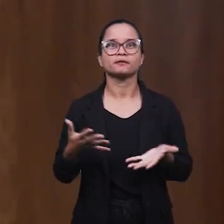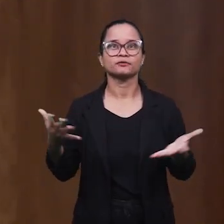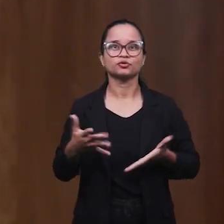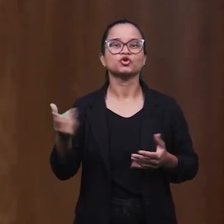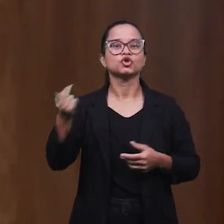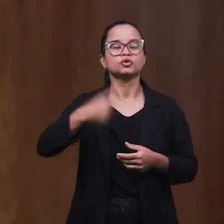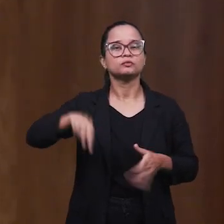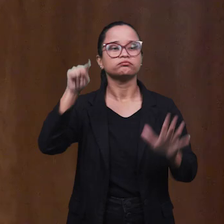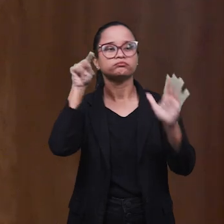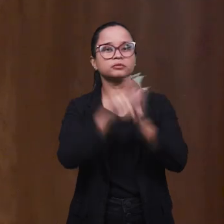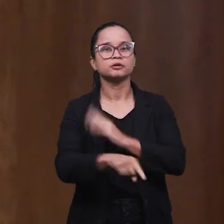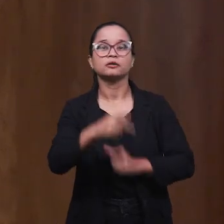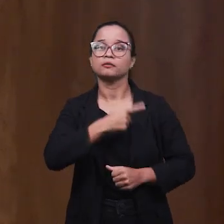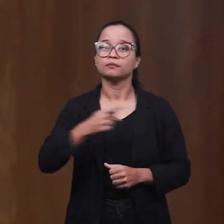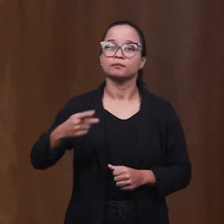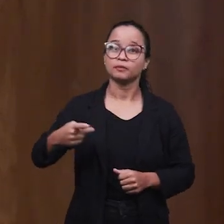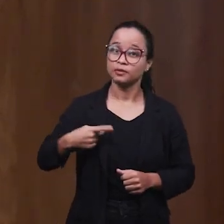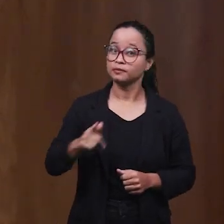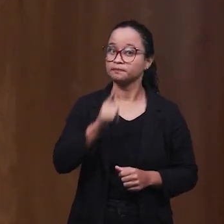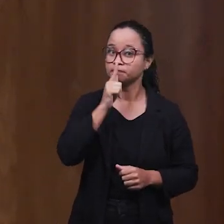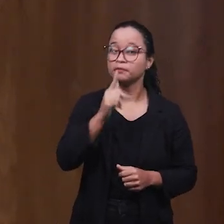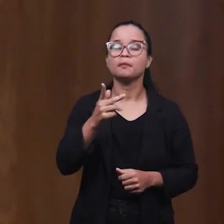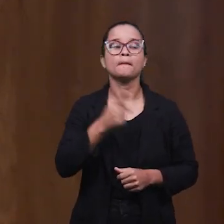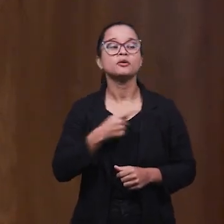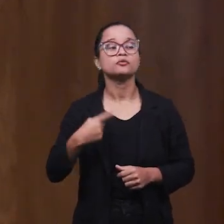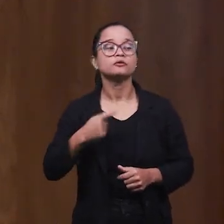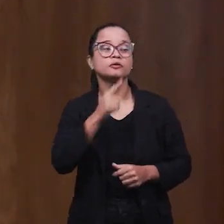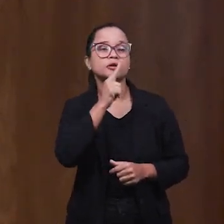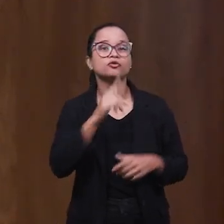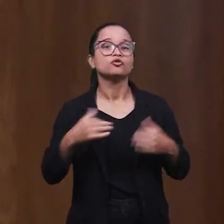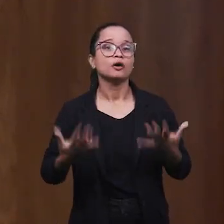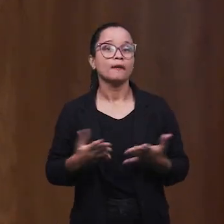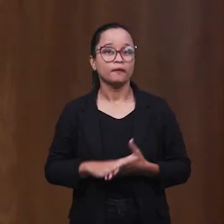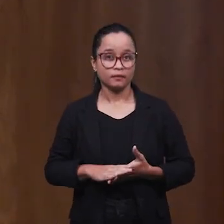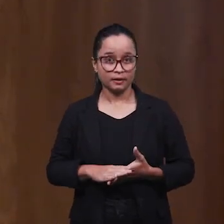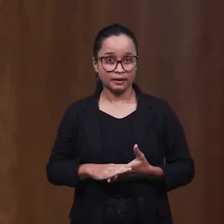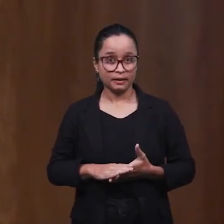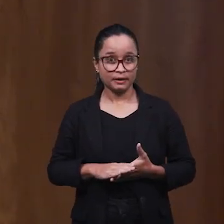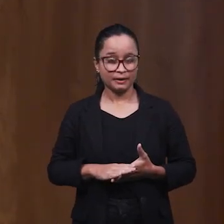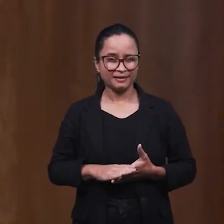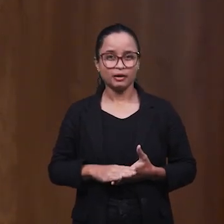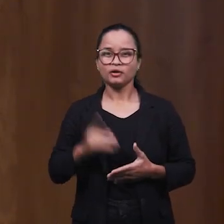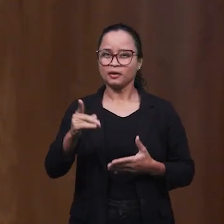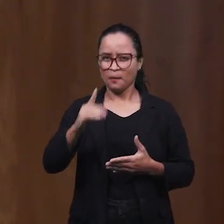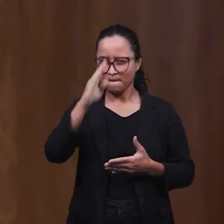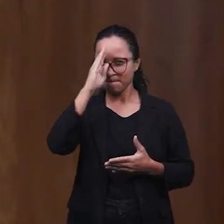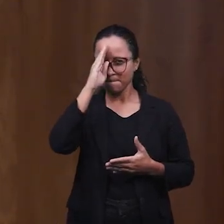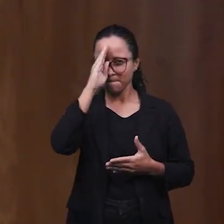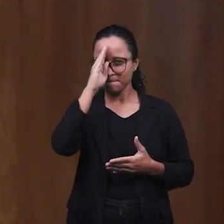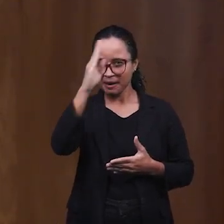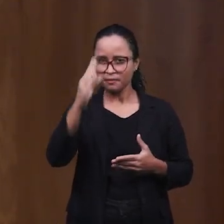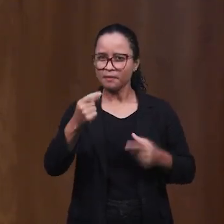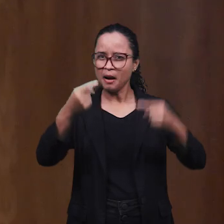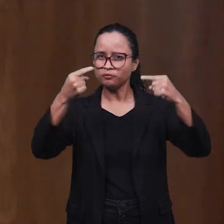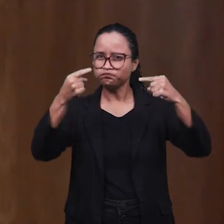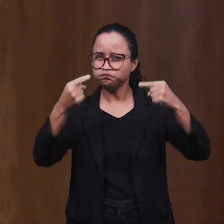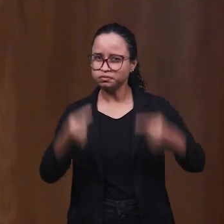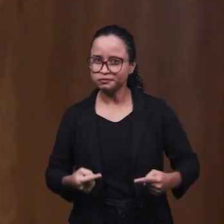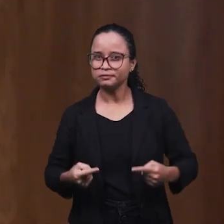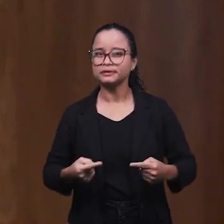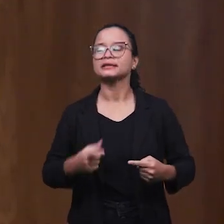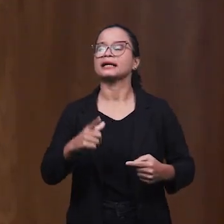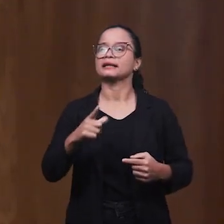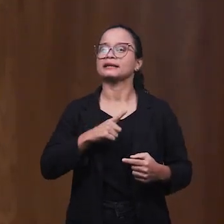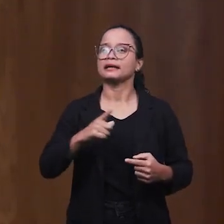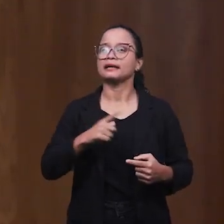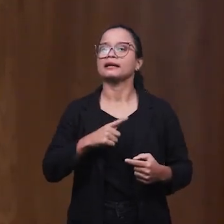uma pergunta ao pastor Gilson. Pastor Gilson, quais os principais desafios enfrentados para promover